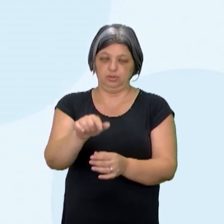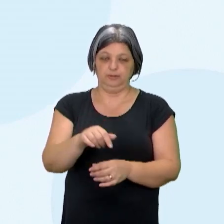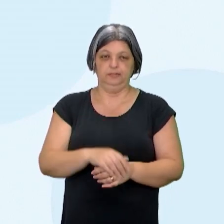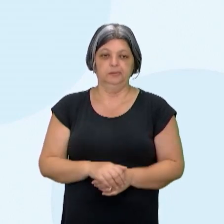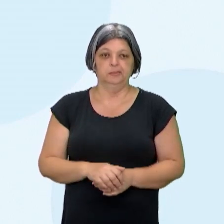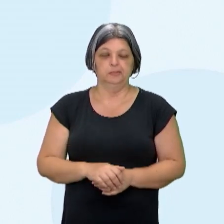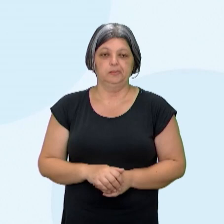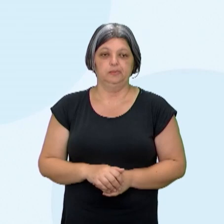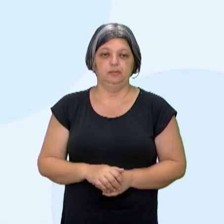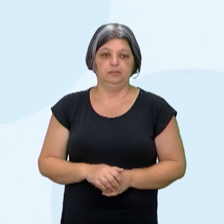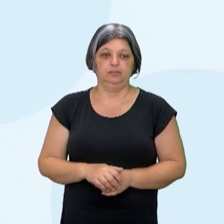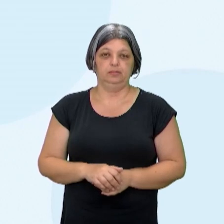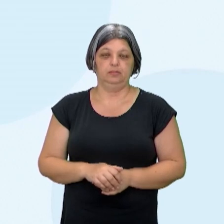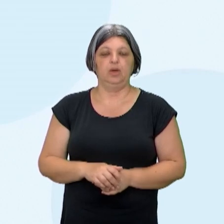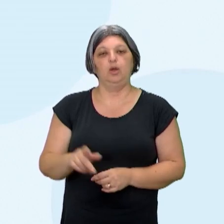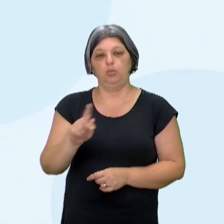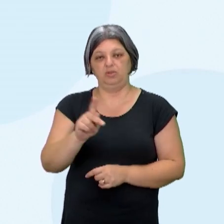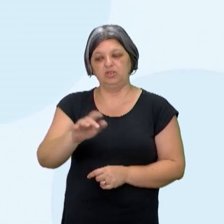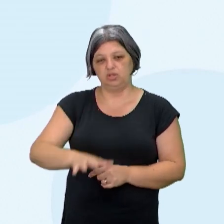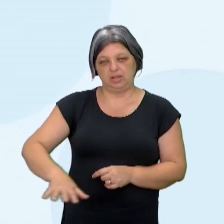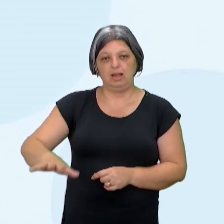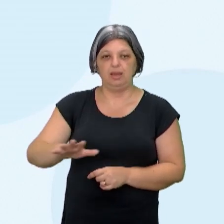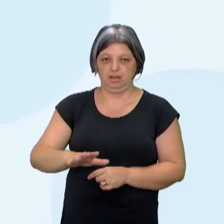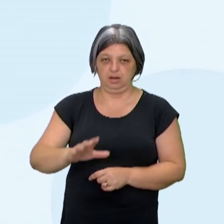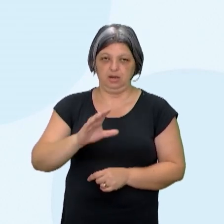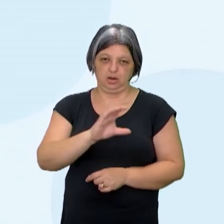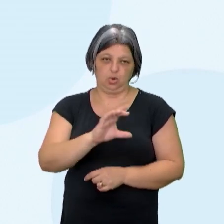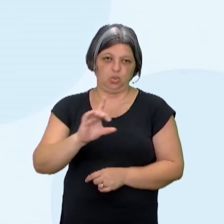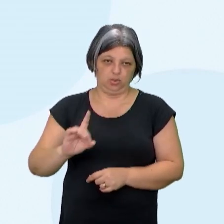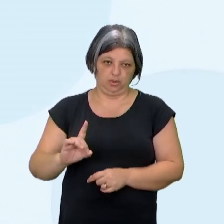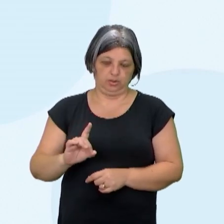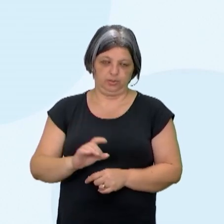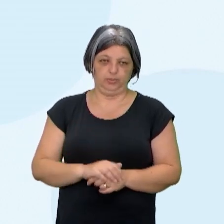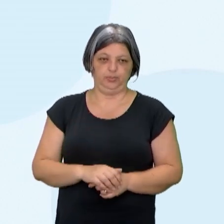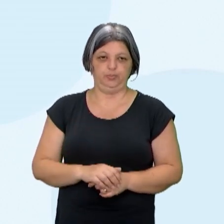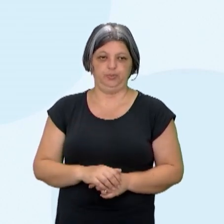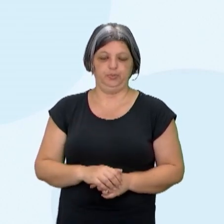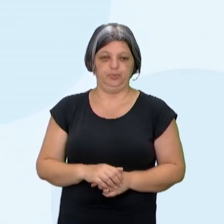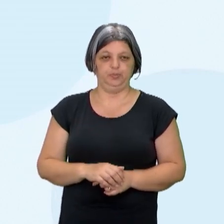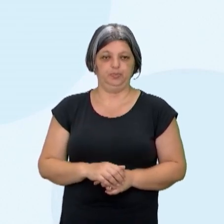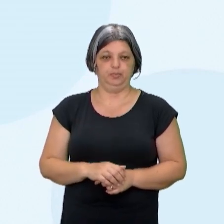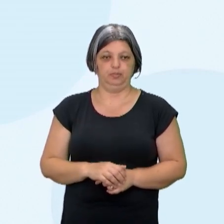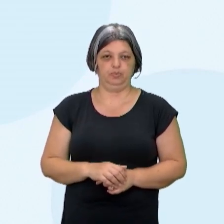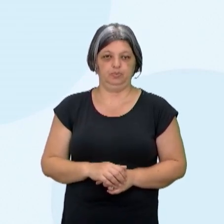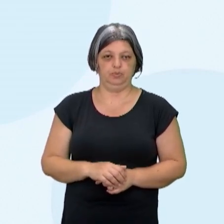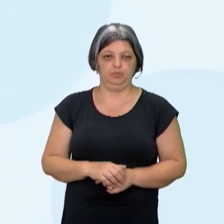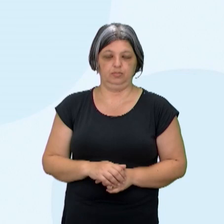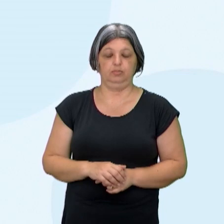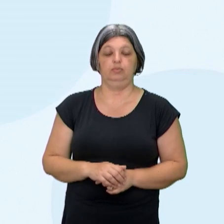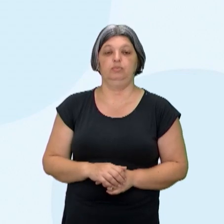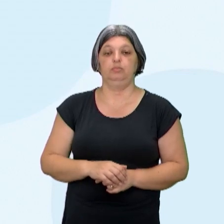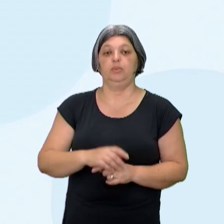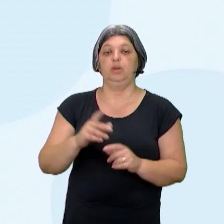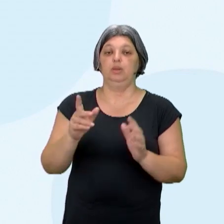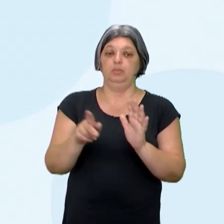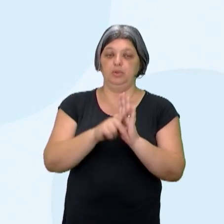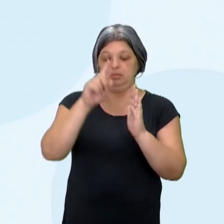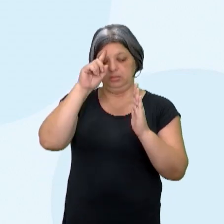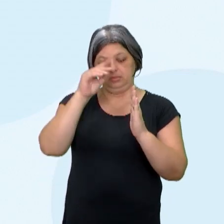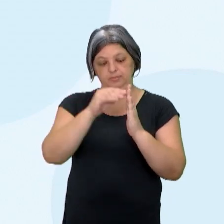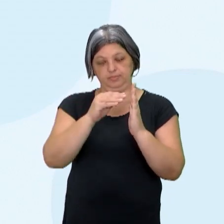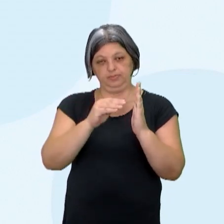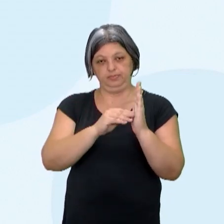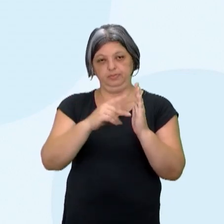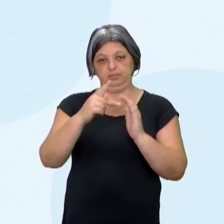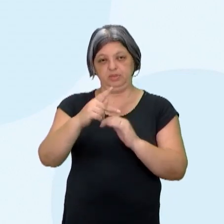o professor da área, né? O coordenador da área. A agenda do PCA, do professor coordenador